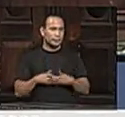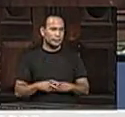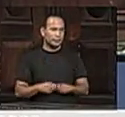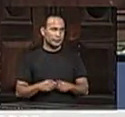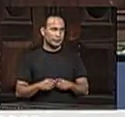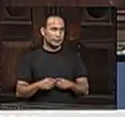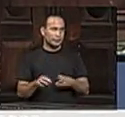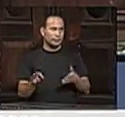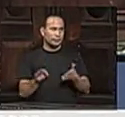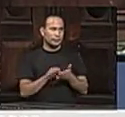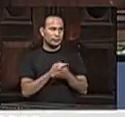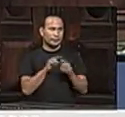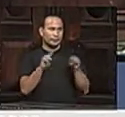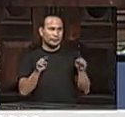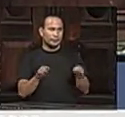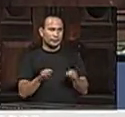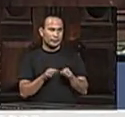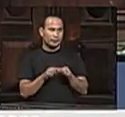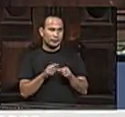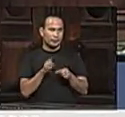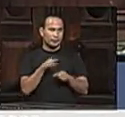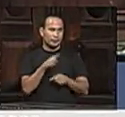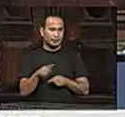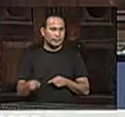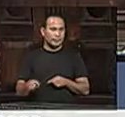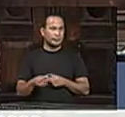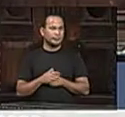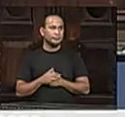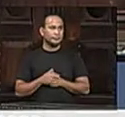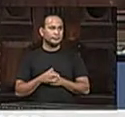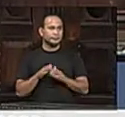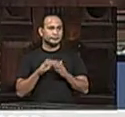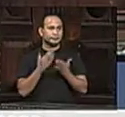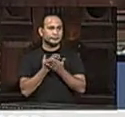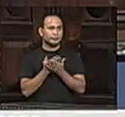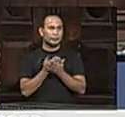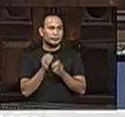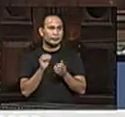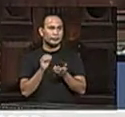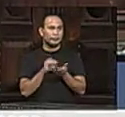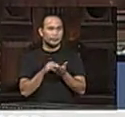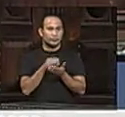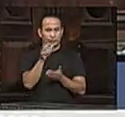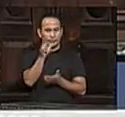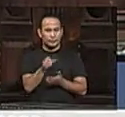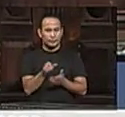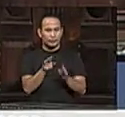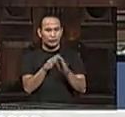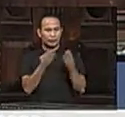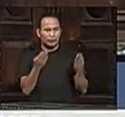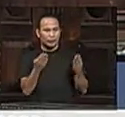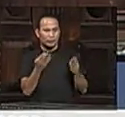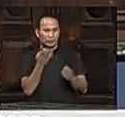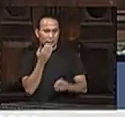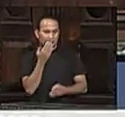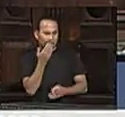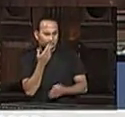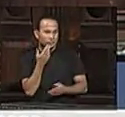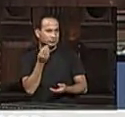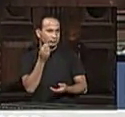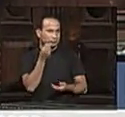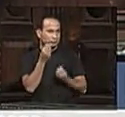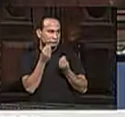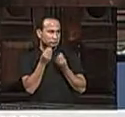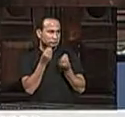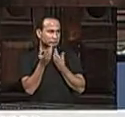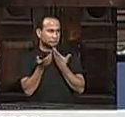contratos foram suspensos, escolas sem porteiros, a merenda comprometida,